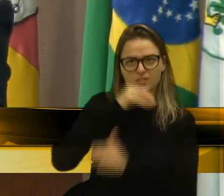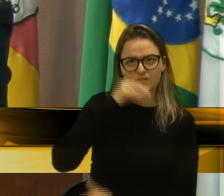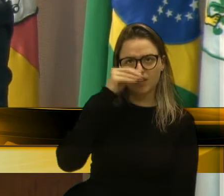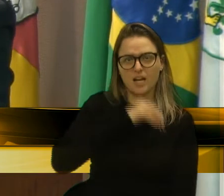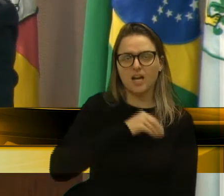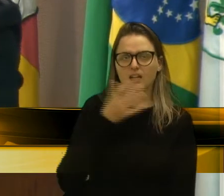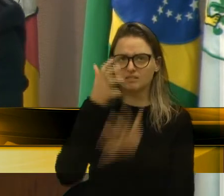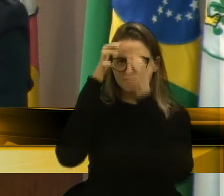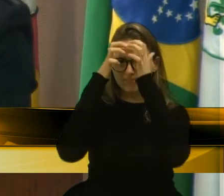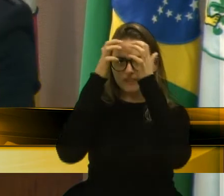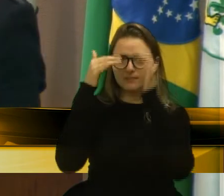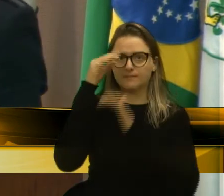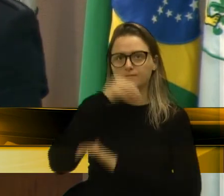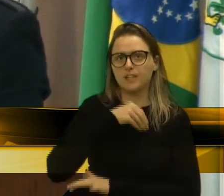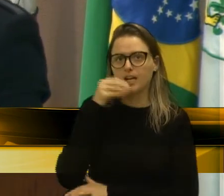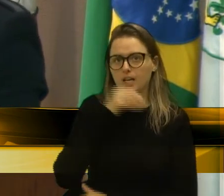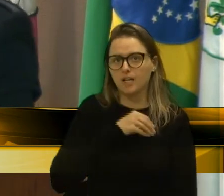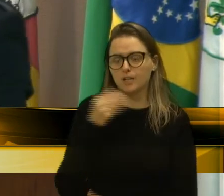tá fraquinho, né?